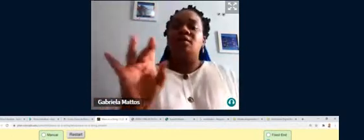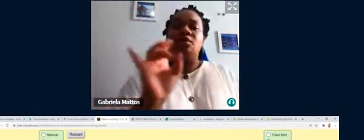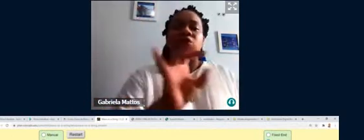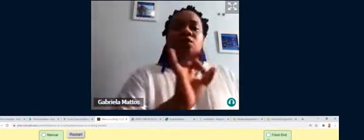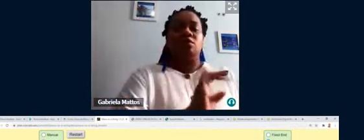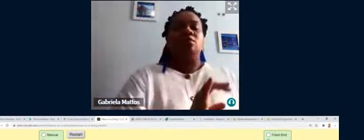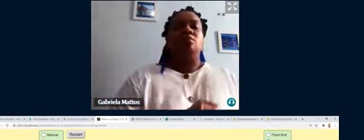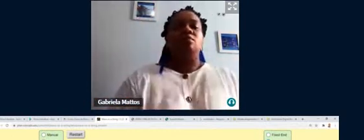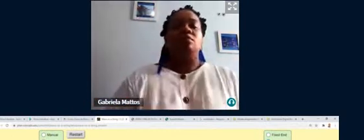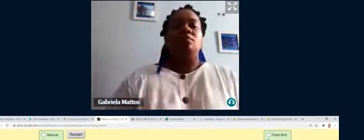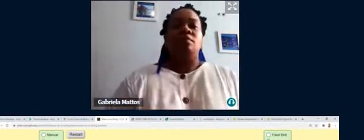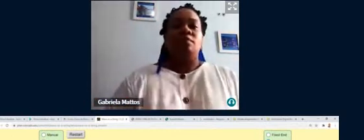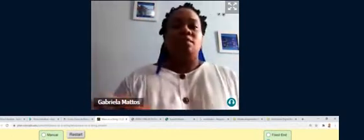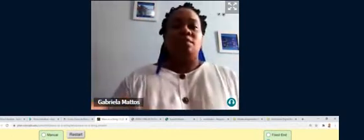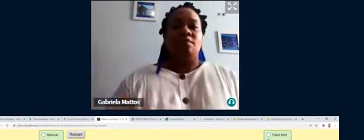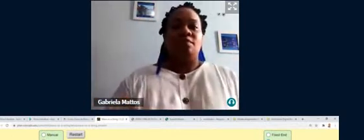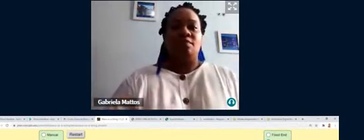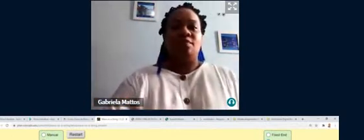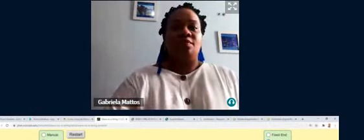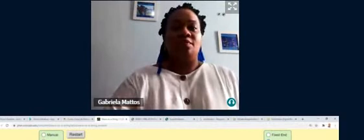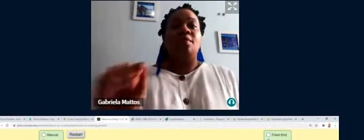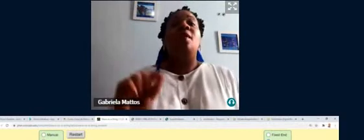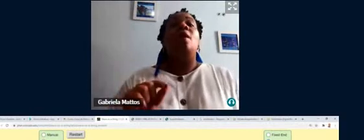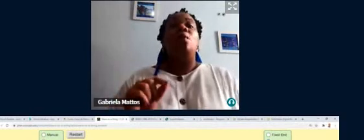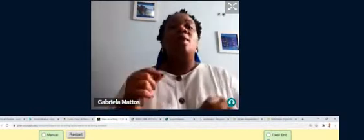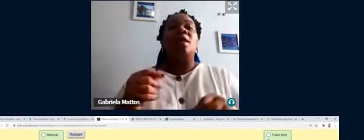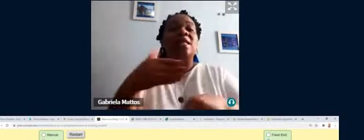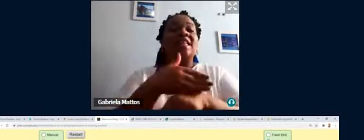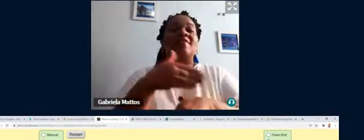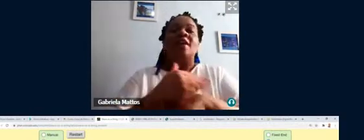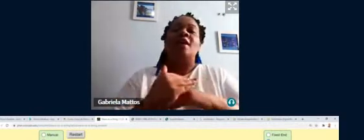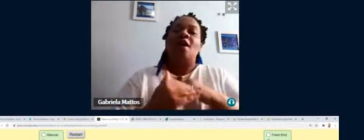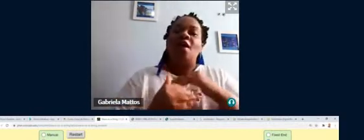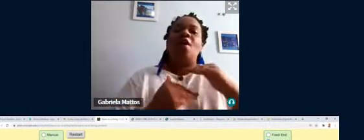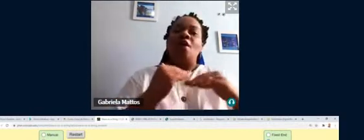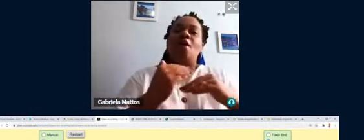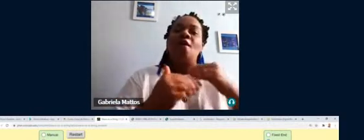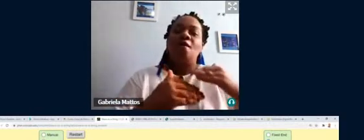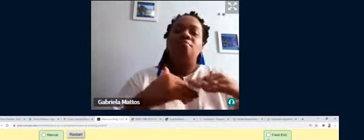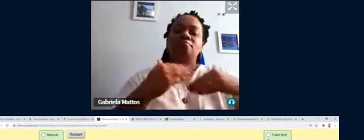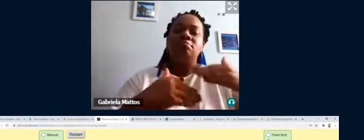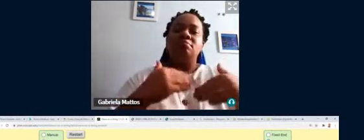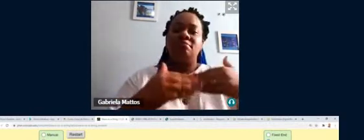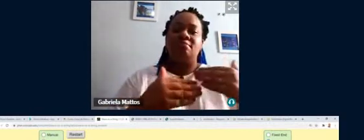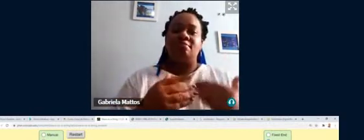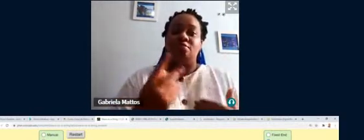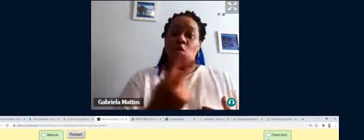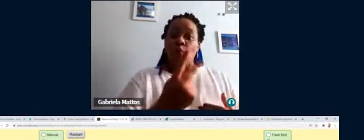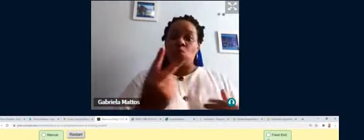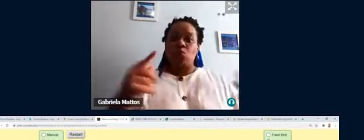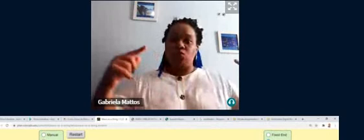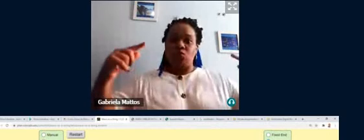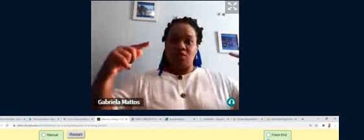A gente chama isso de interferência construtiva. Como os dois estavam viajando por